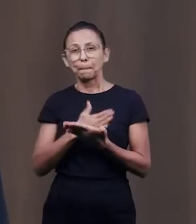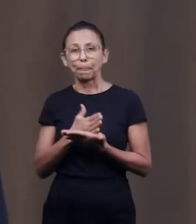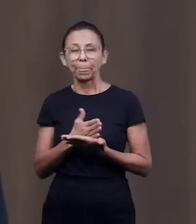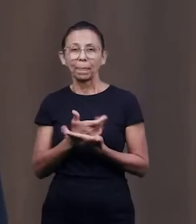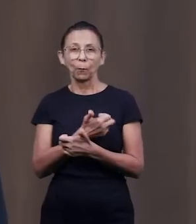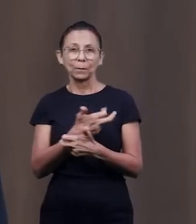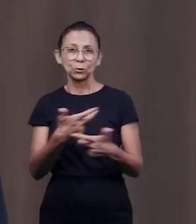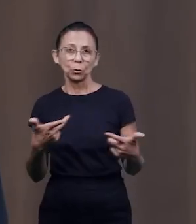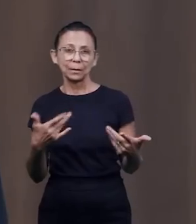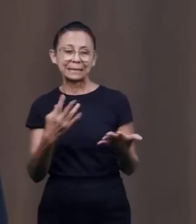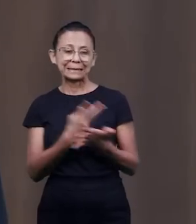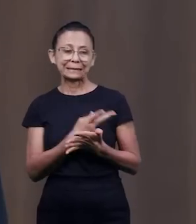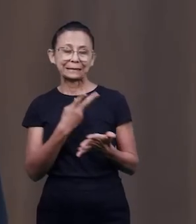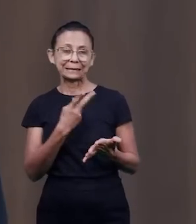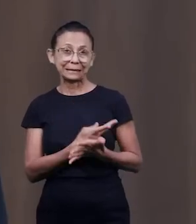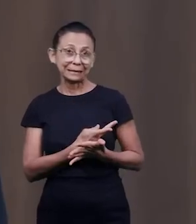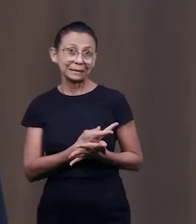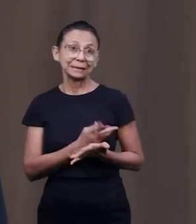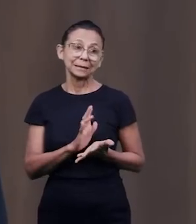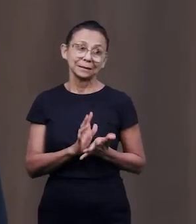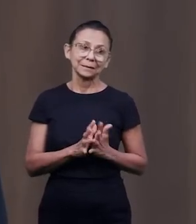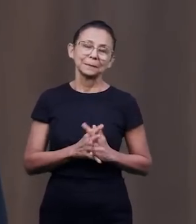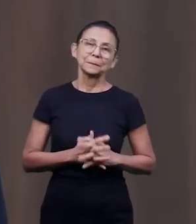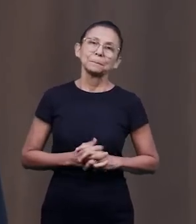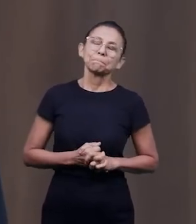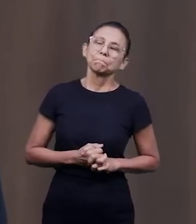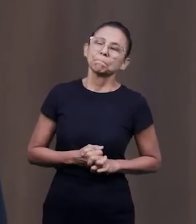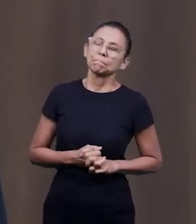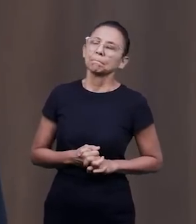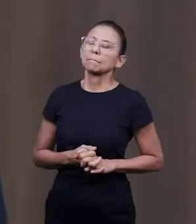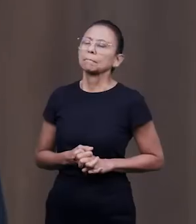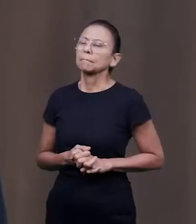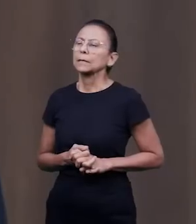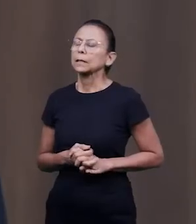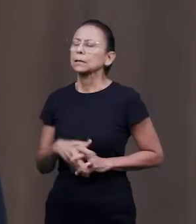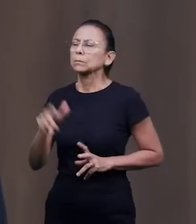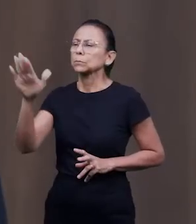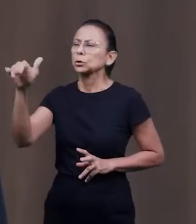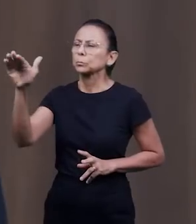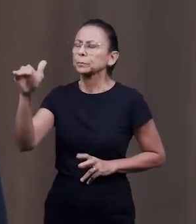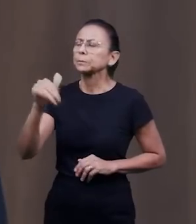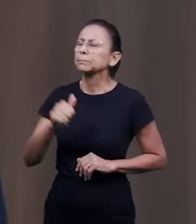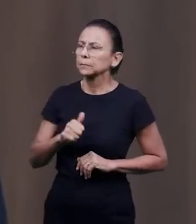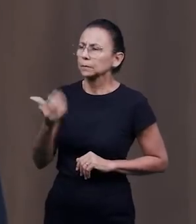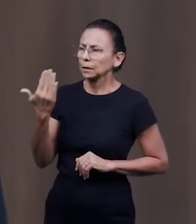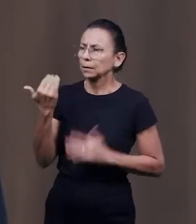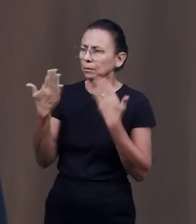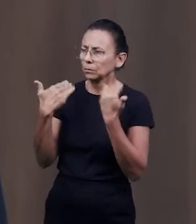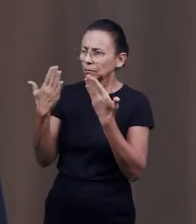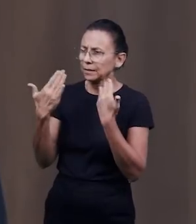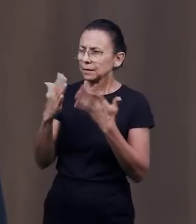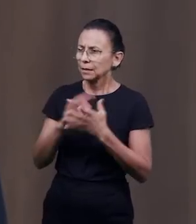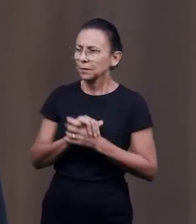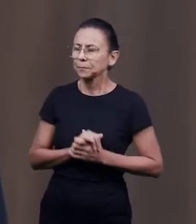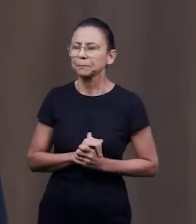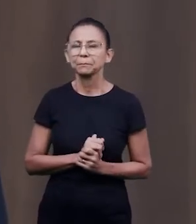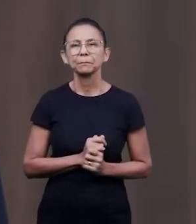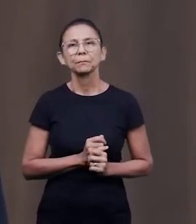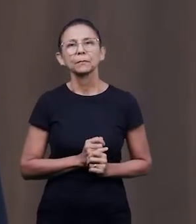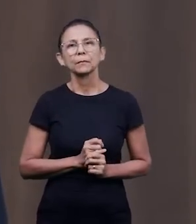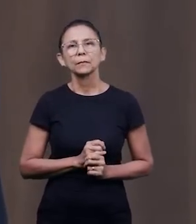de dons. Os dons, não adianta você entregar o dom para ele. Não adianta, ele não reage